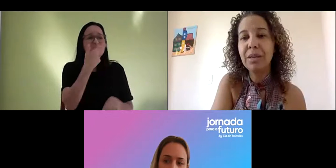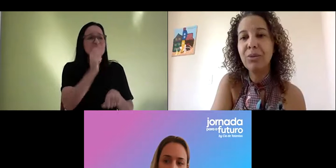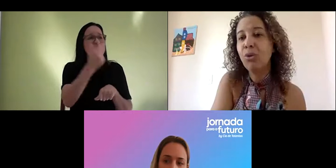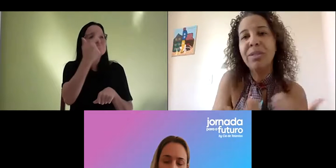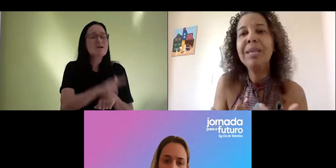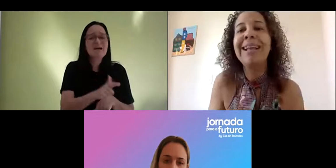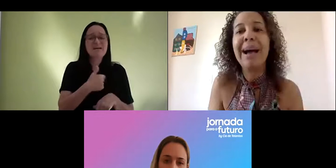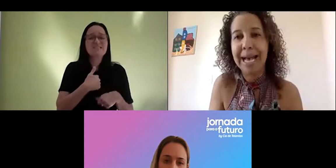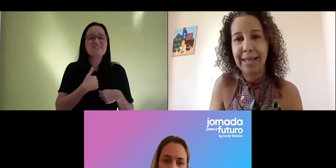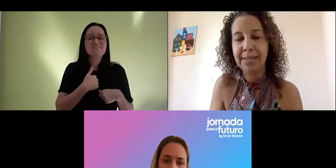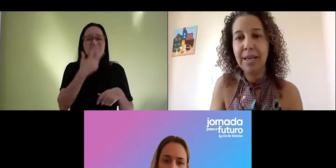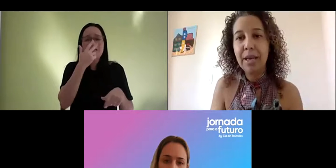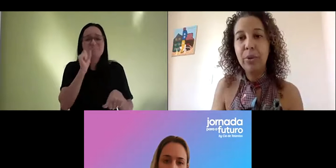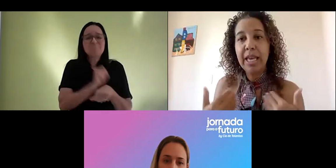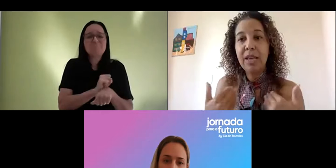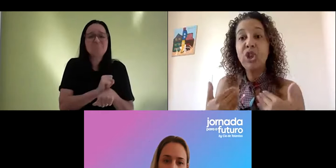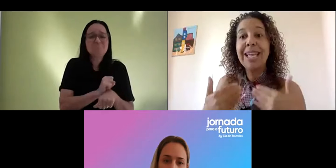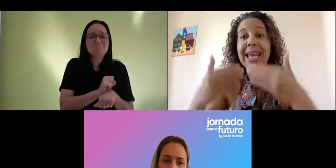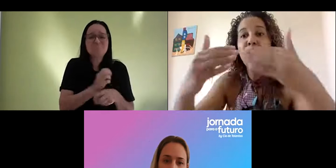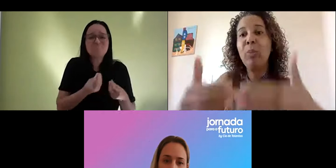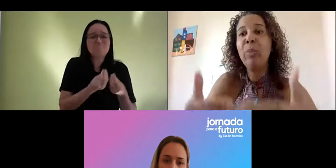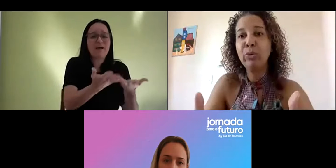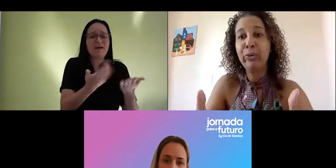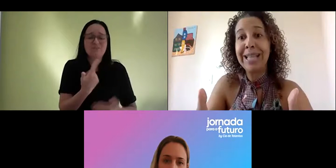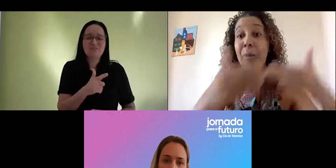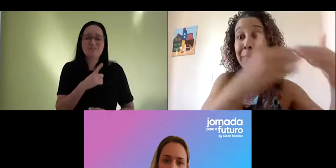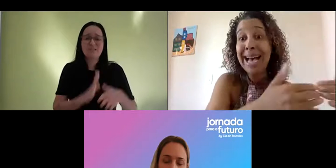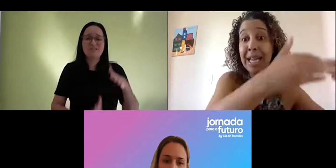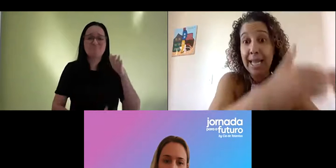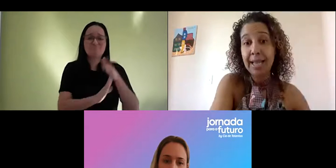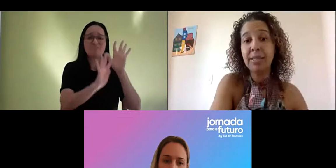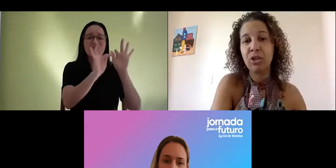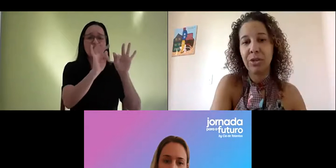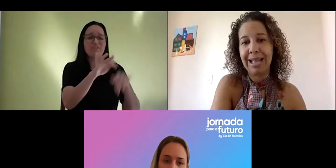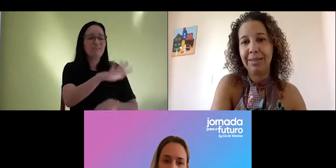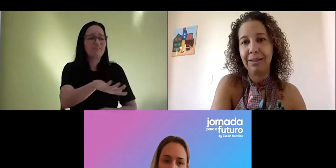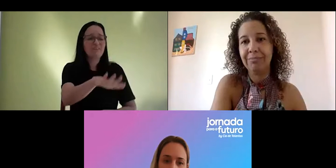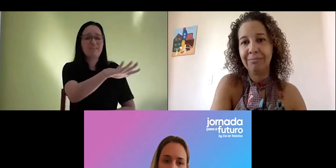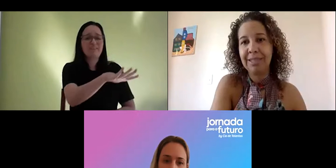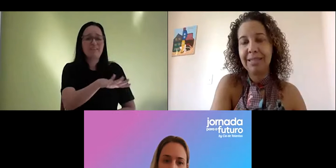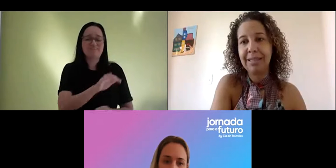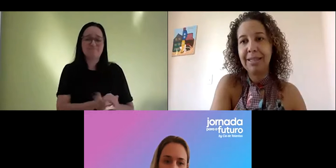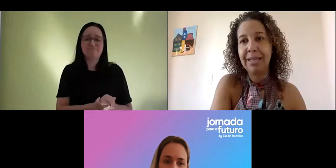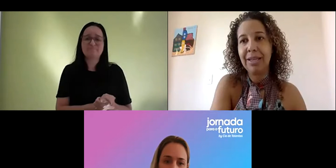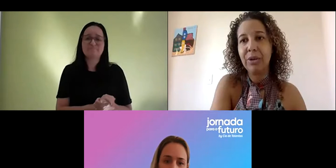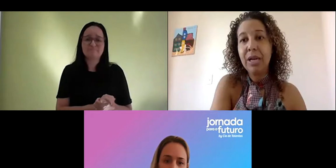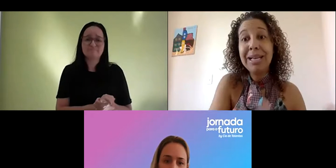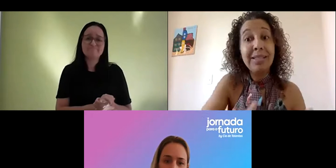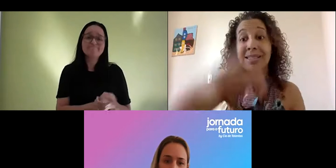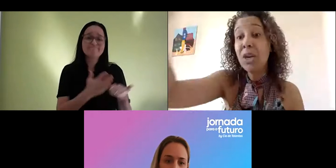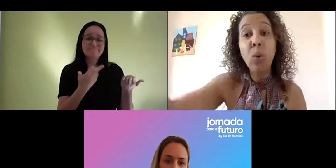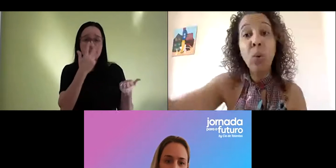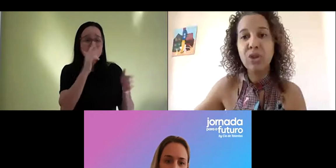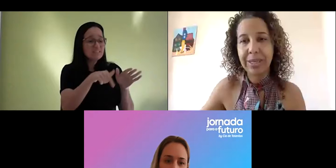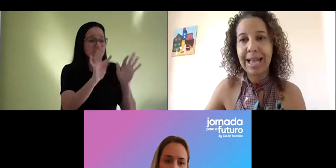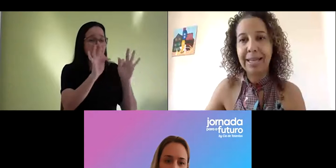mas eu não consigo entregar mais porque eu cheguei no meu ponto final para esta jornada você tá entendendo? mas